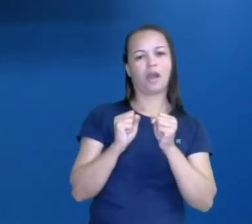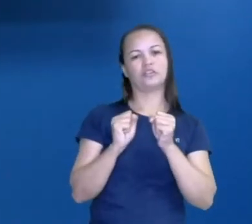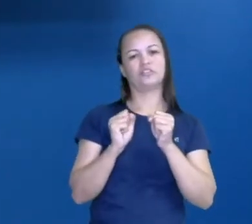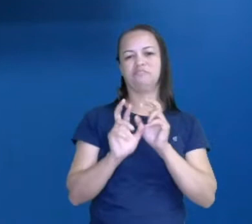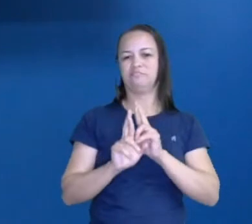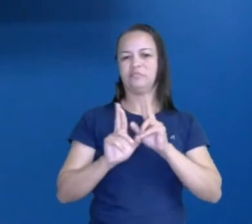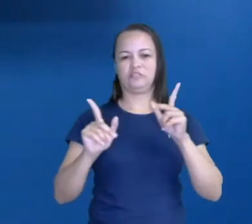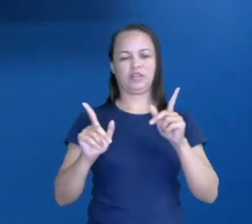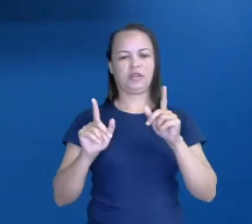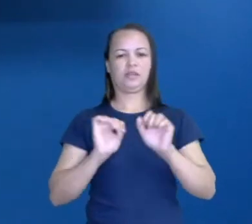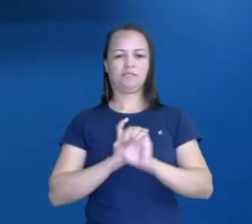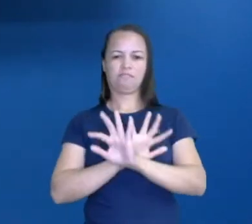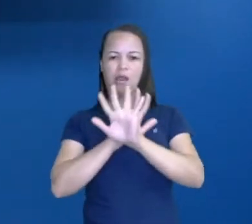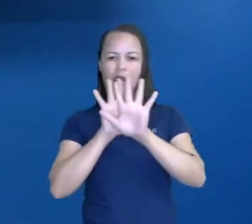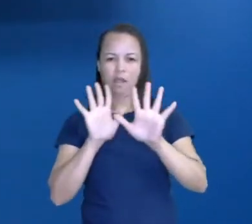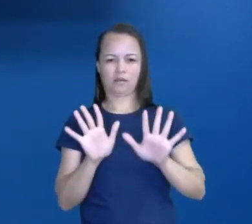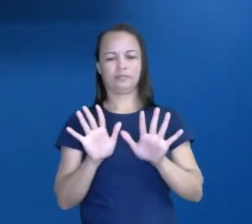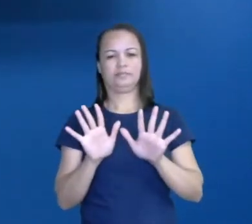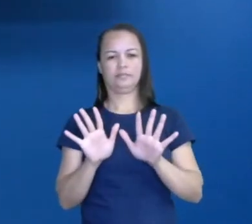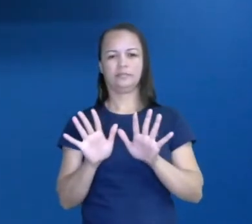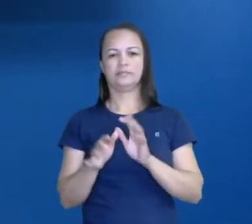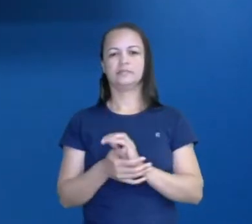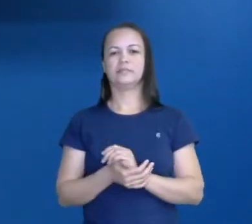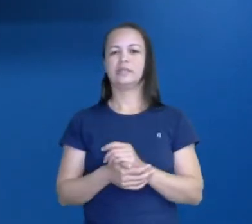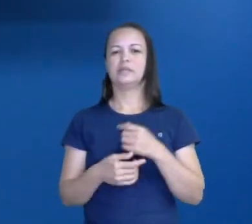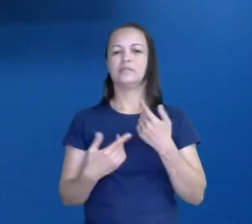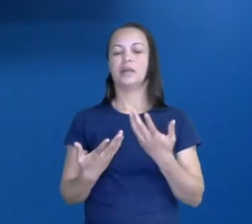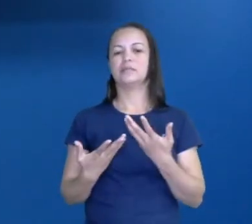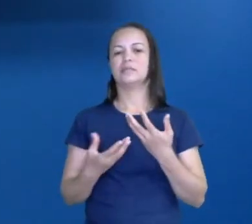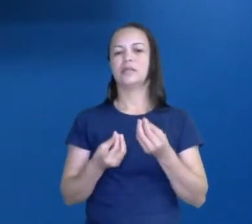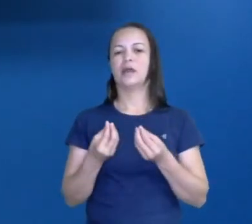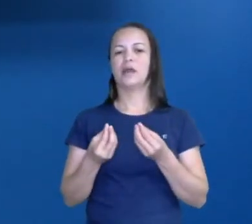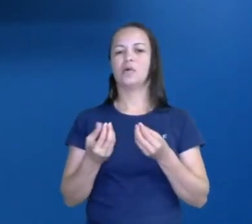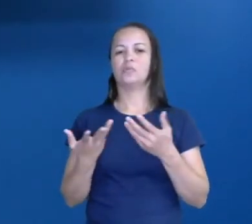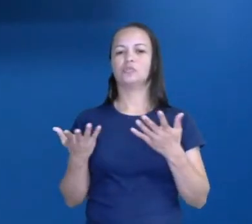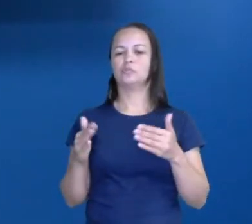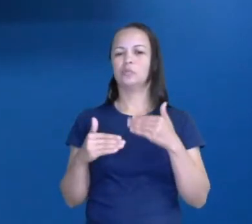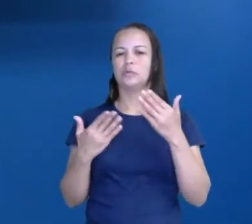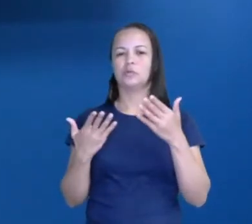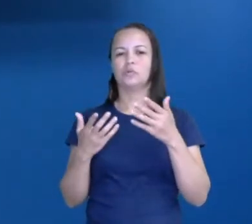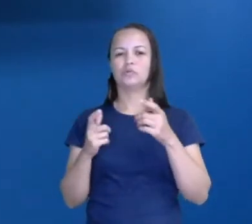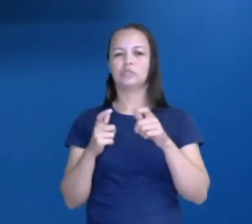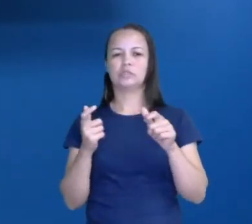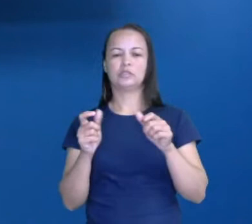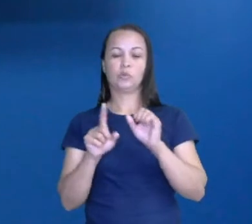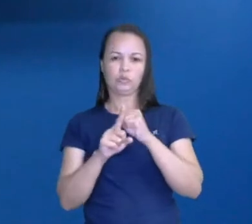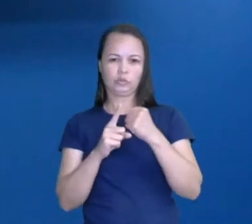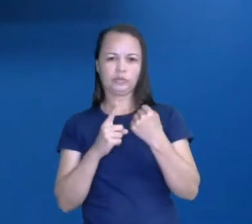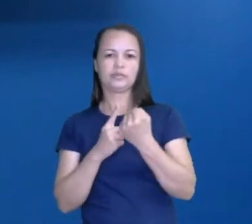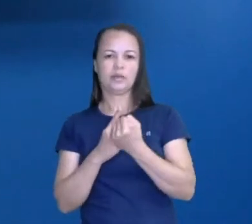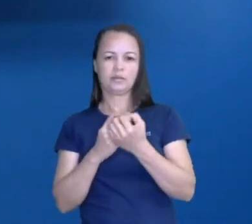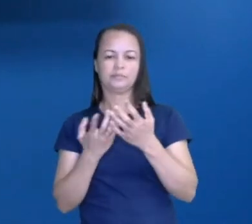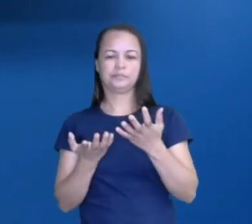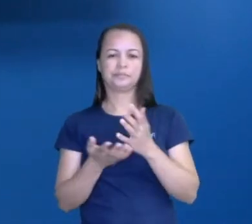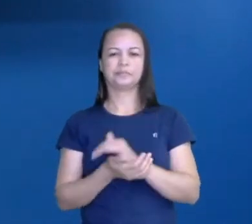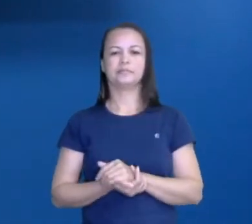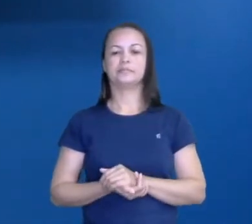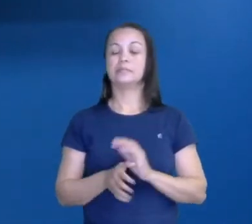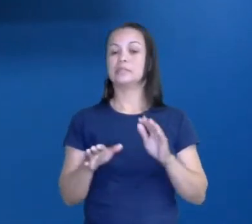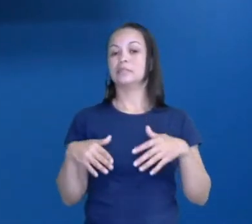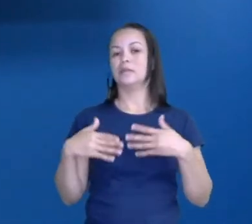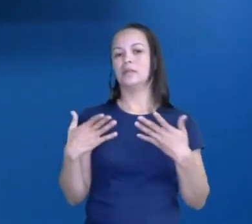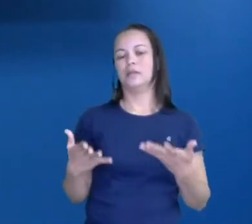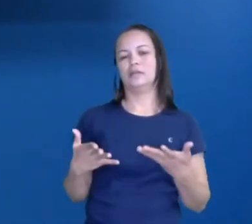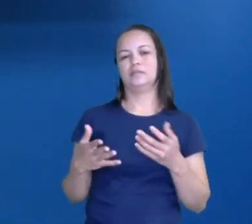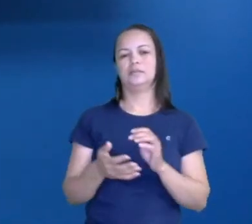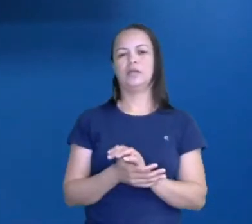deixar a frase, para chamar mais ênfase, para atingir os públicos maiores, os públicos sociais, né? Então, não